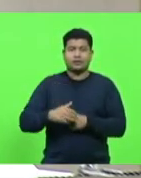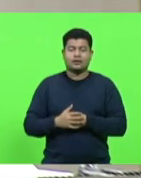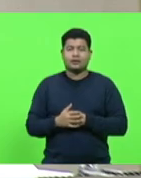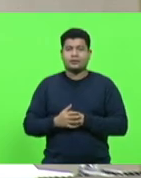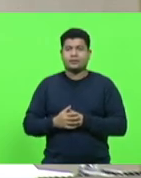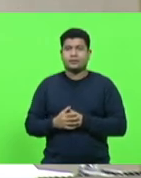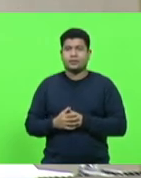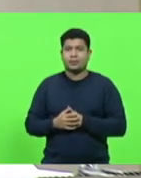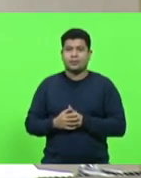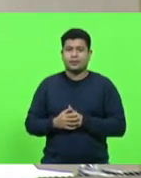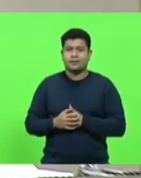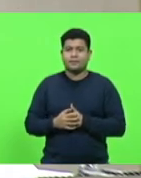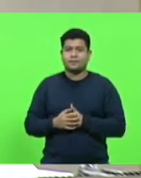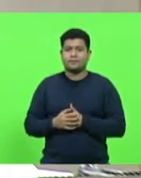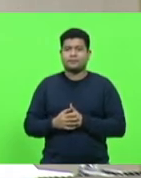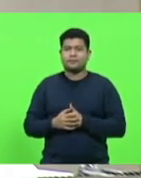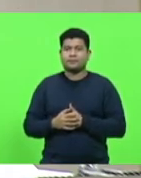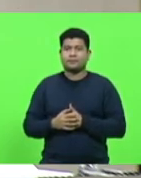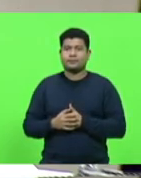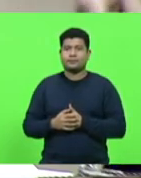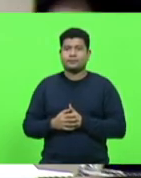para que possa se pronunciar,